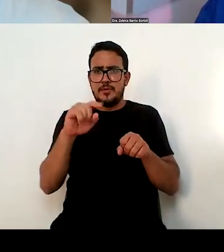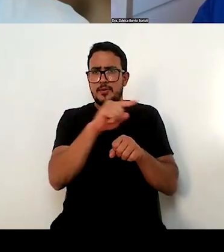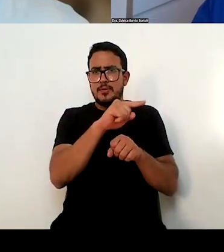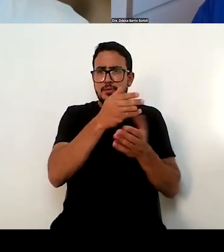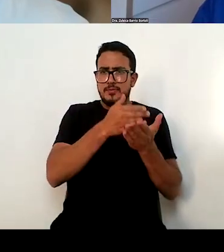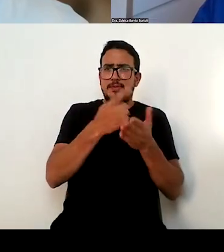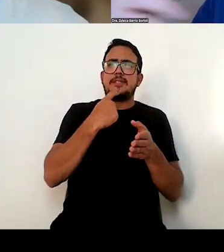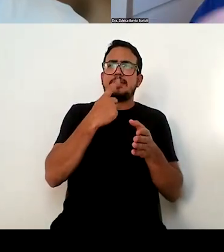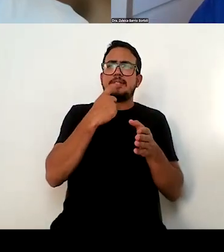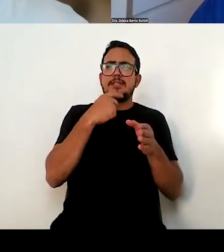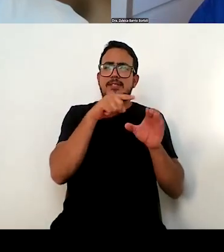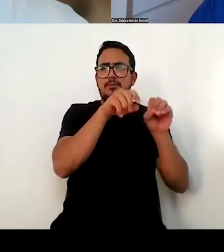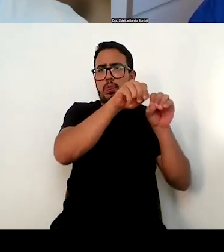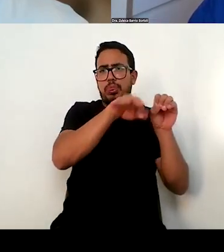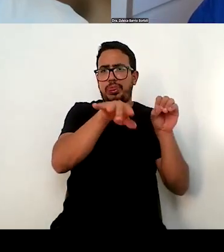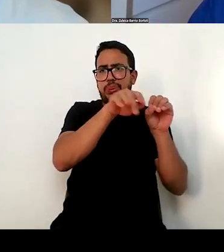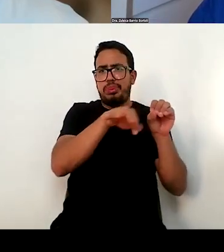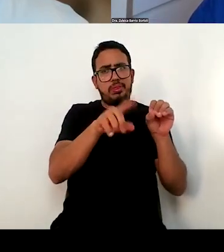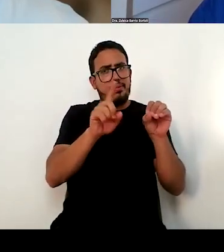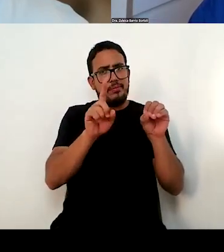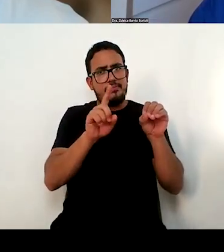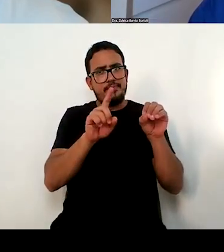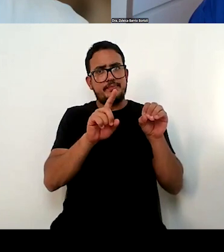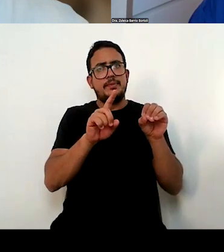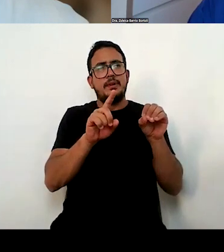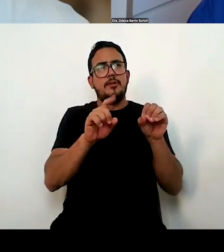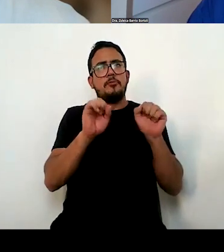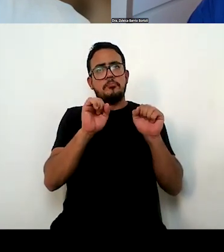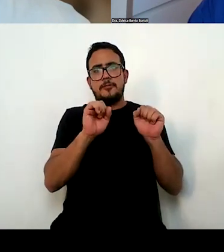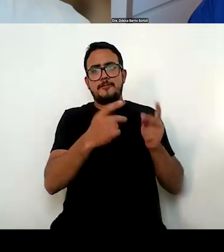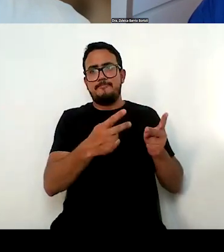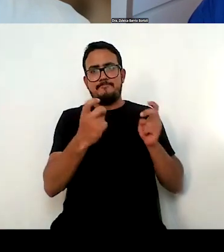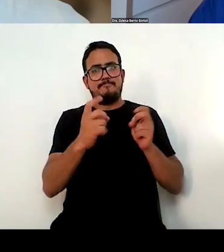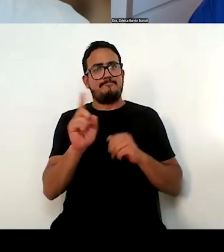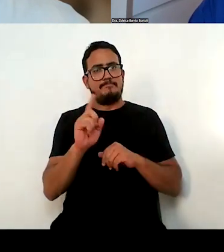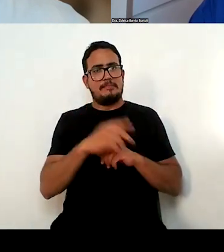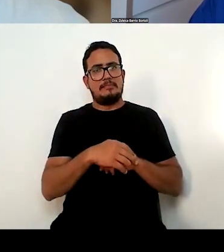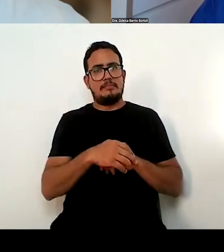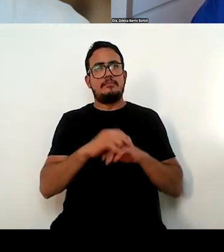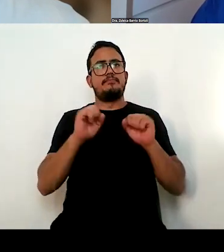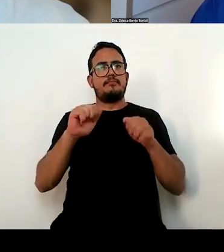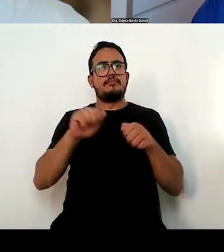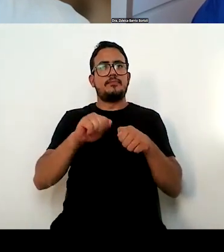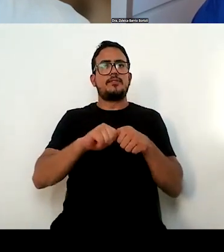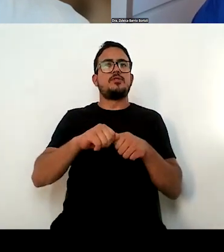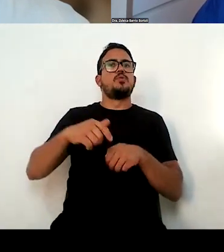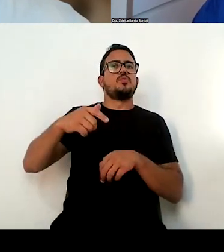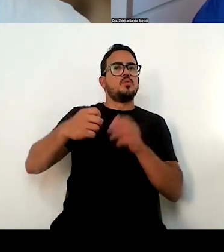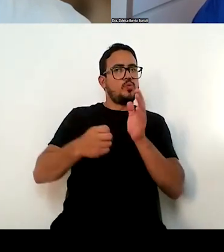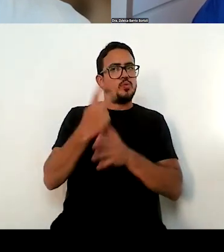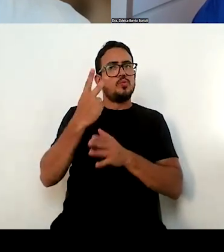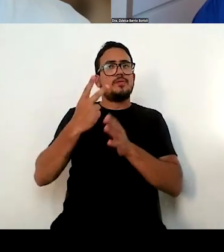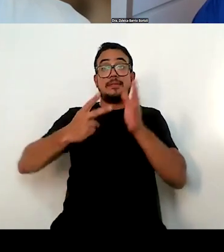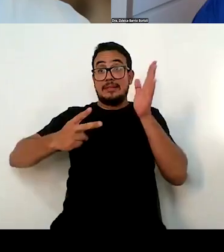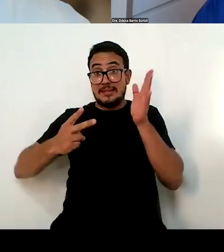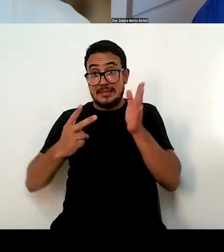e aí pode passar desapercebido, sim. Tá? Então, geralmente, a gente até pede para repetir 2, 3 vezes o sangue oculto, para a gente confiar realmente que ele